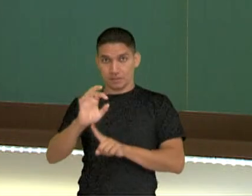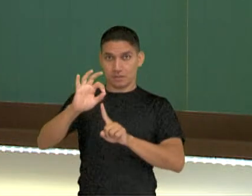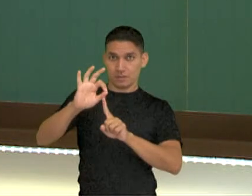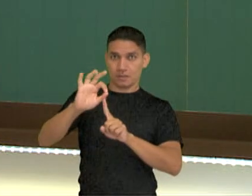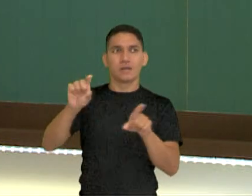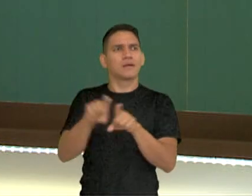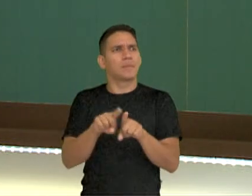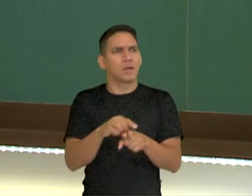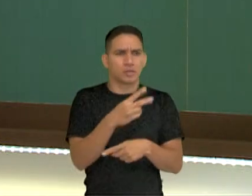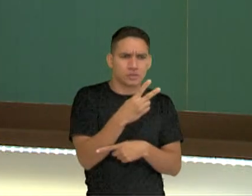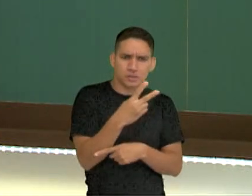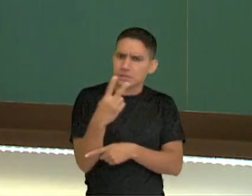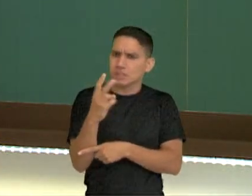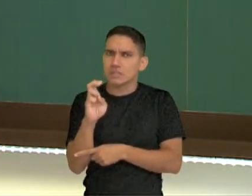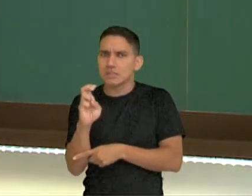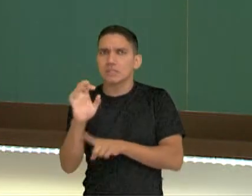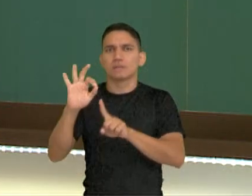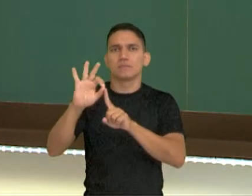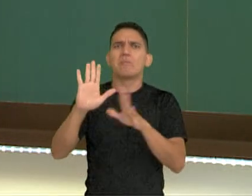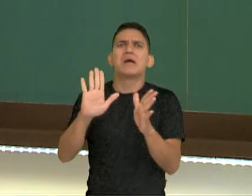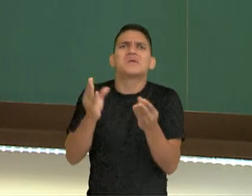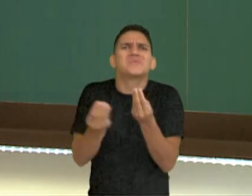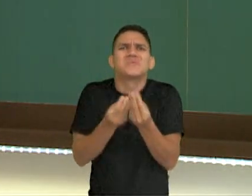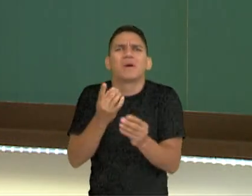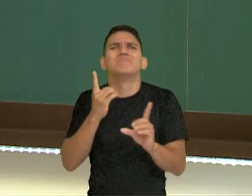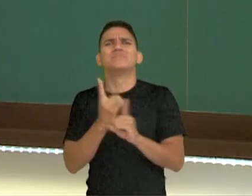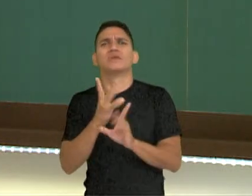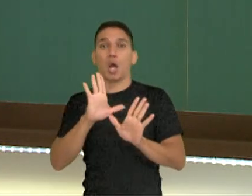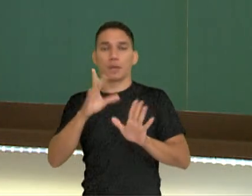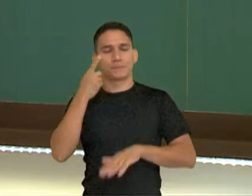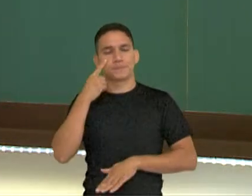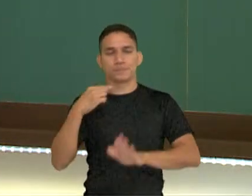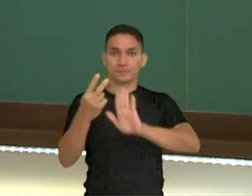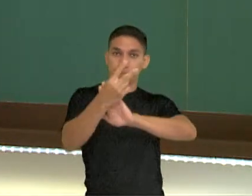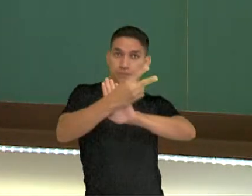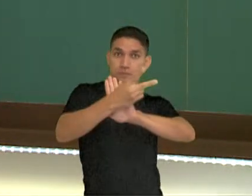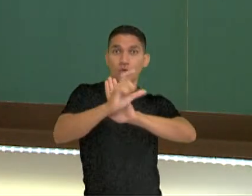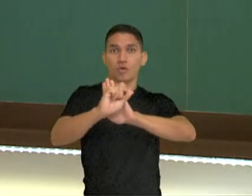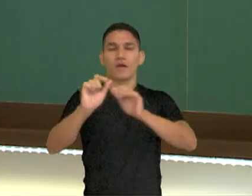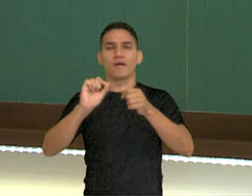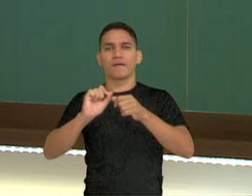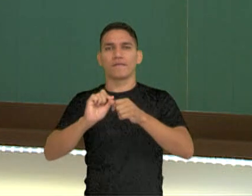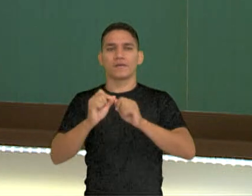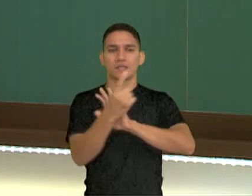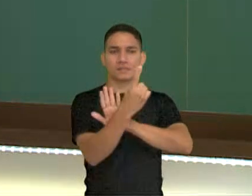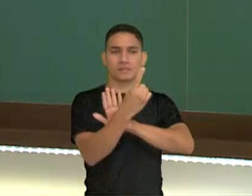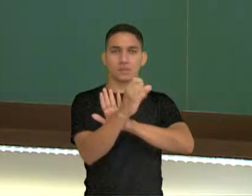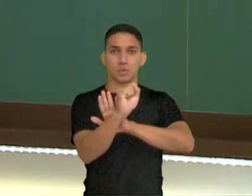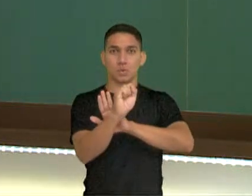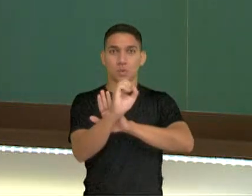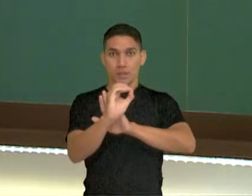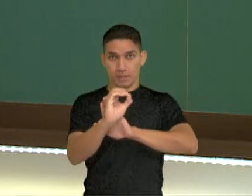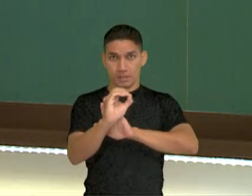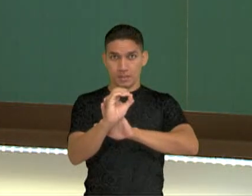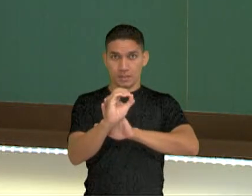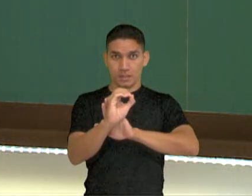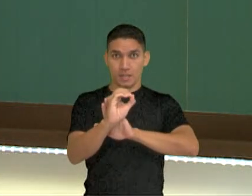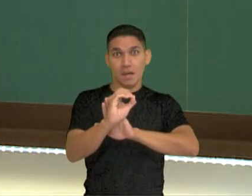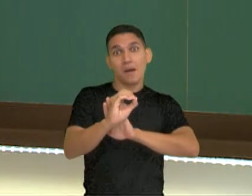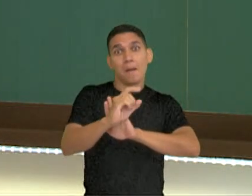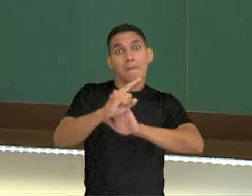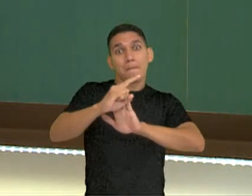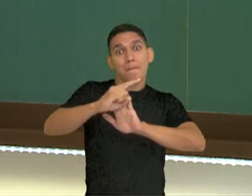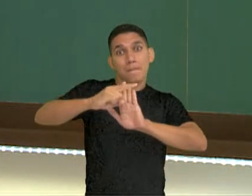Mas como que você achou isso? No segundo quadrante, eu fiz 180 menos o ângulo de